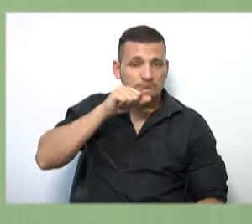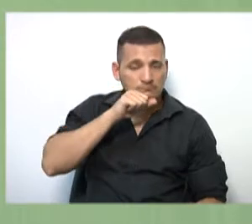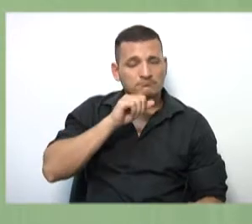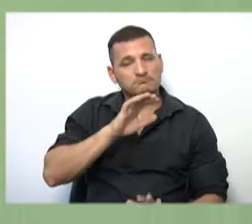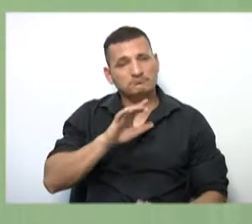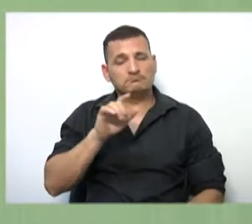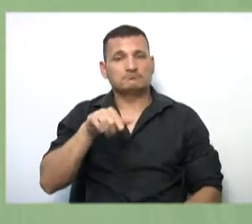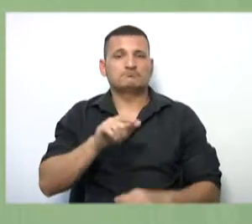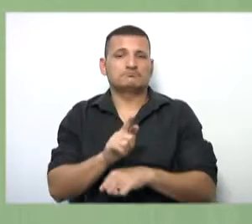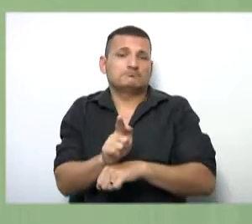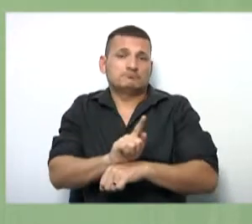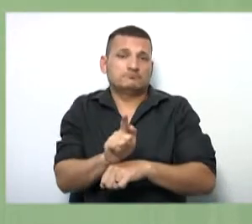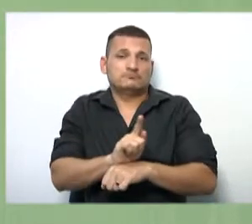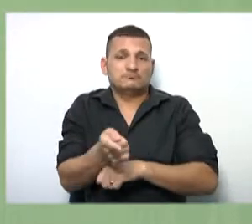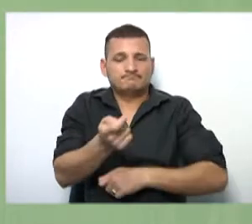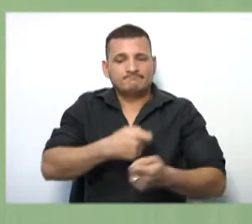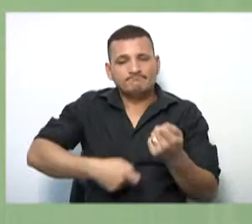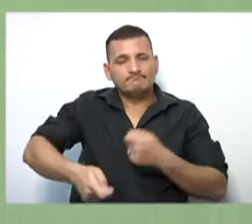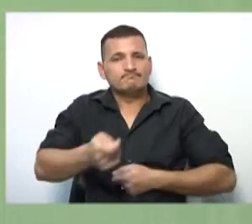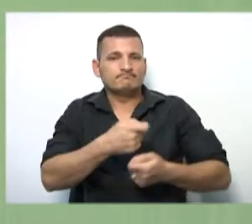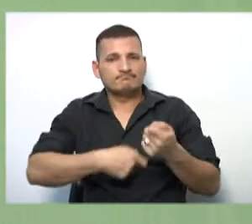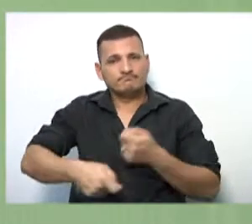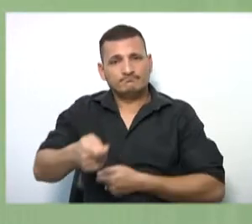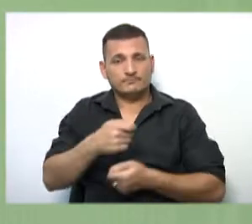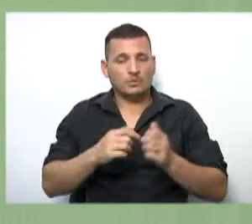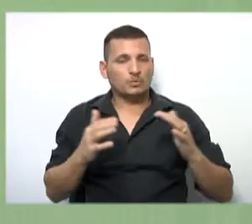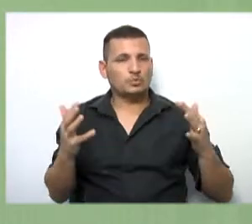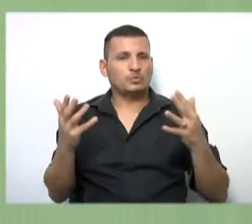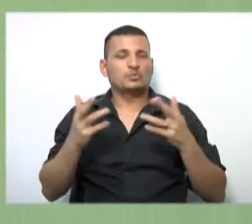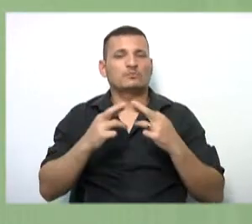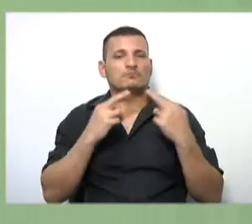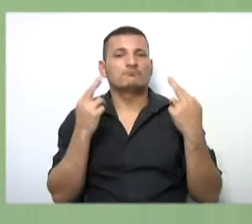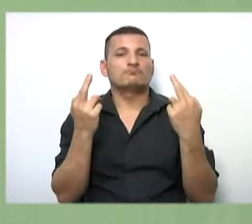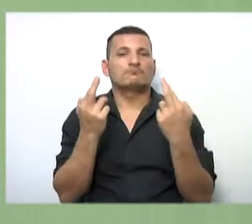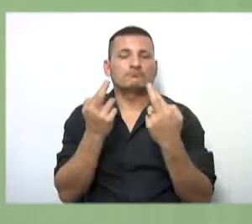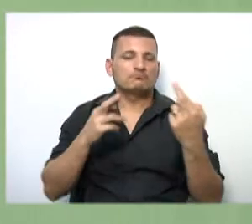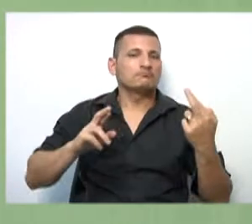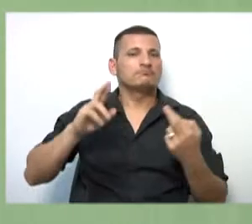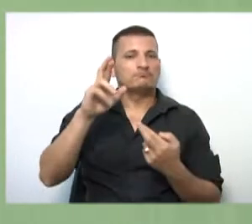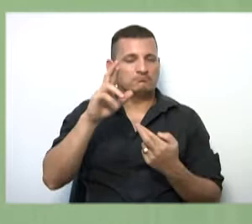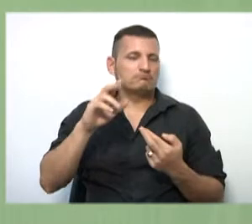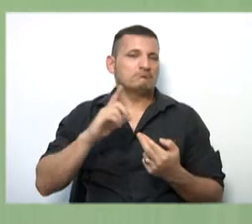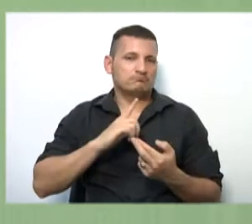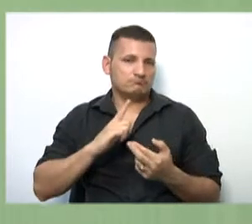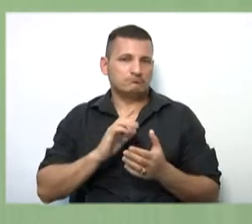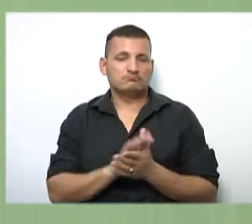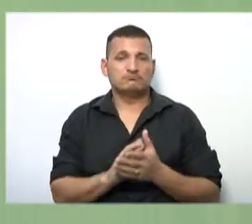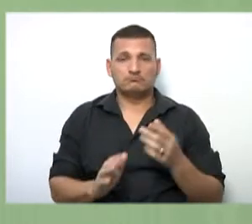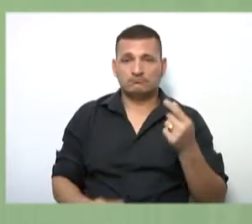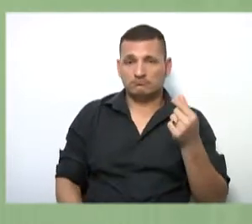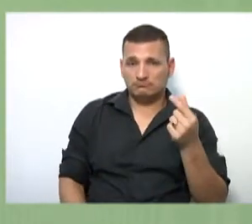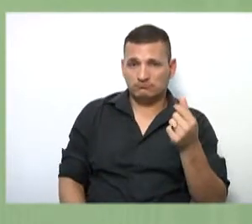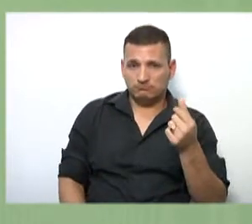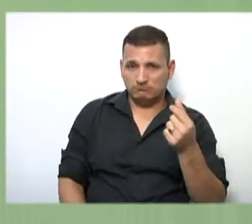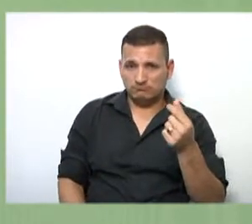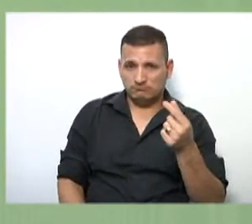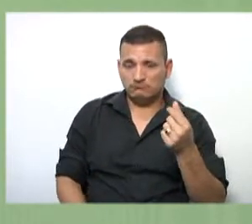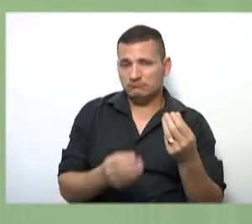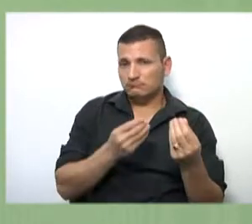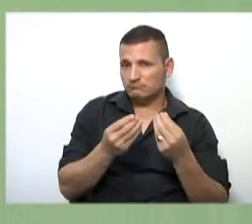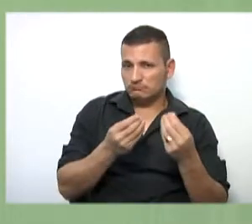da cooperativa, onde todas as decisões são tomadas em assembleia, tanto a parte financeira como a definição dos